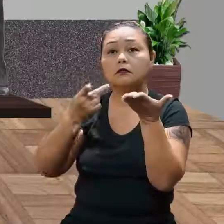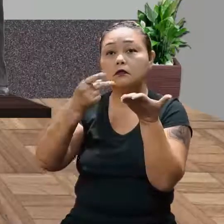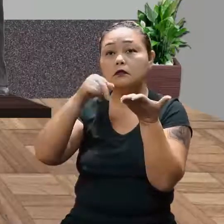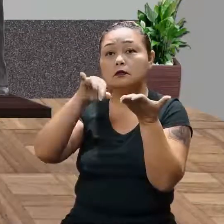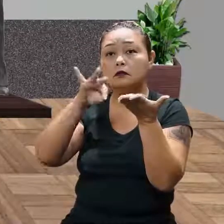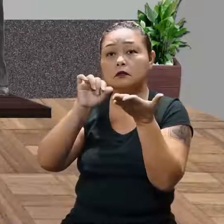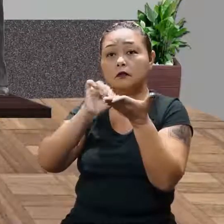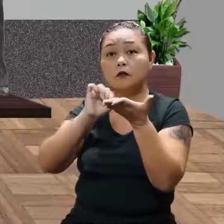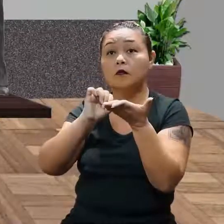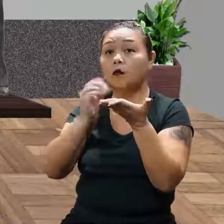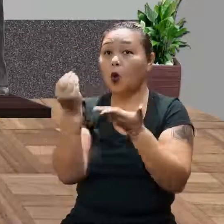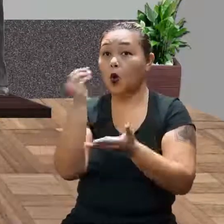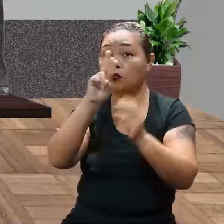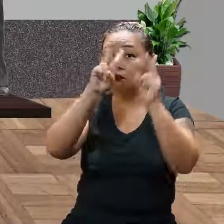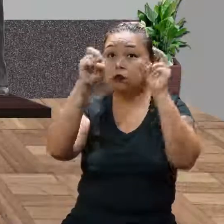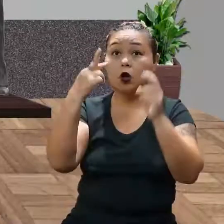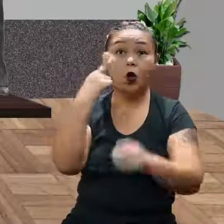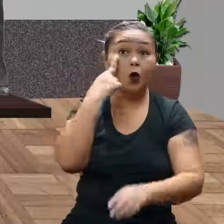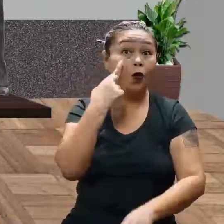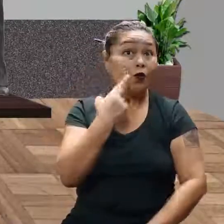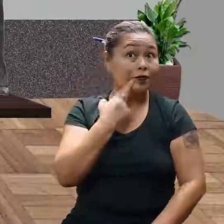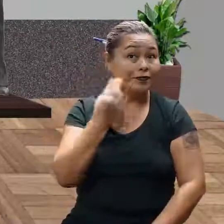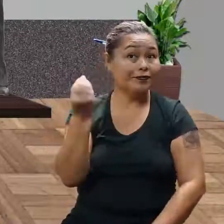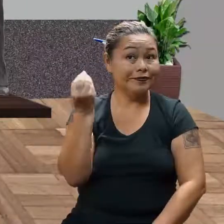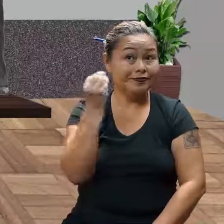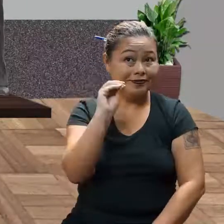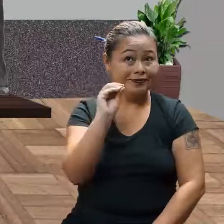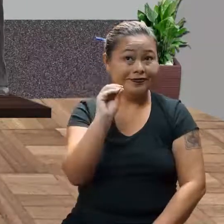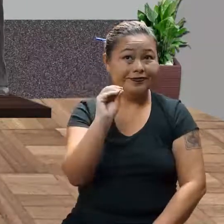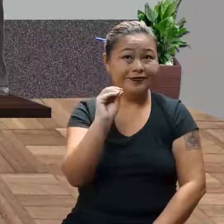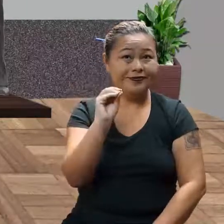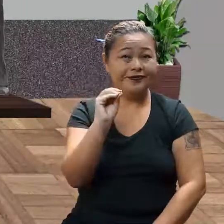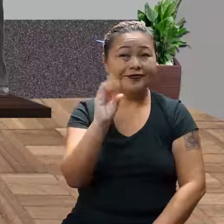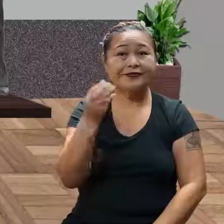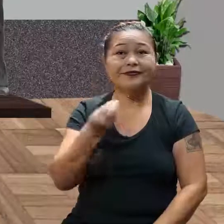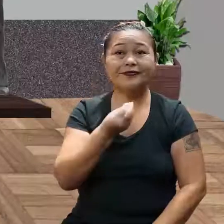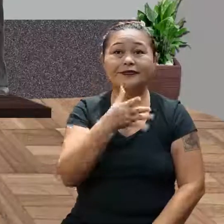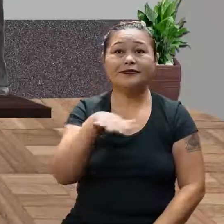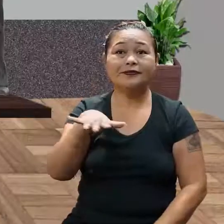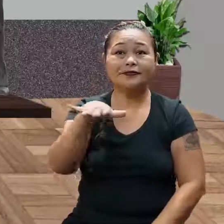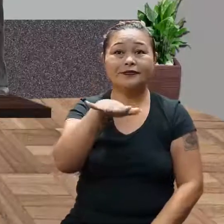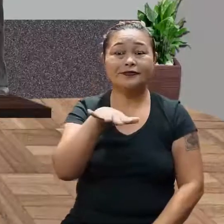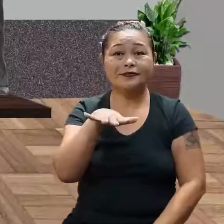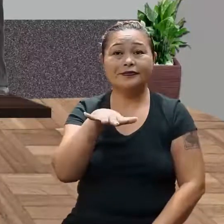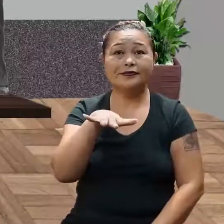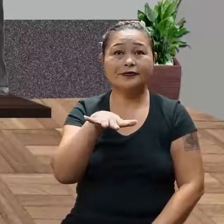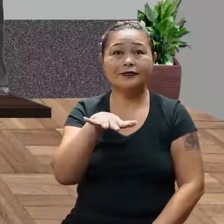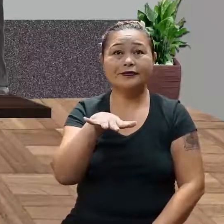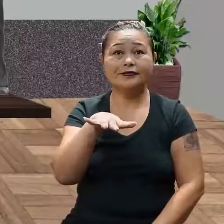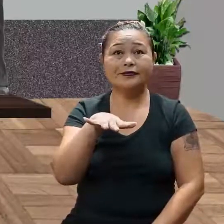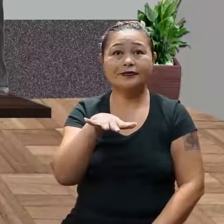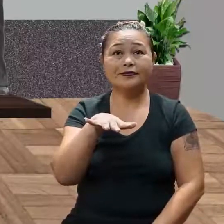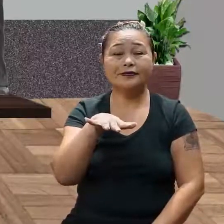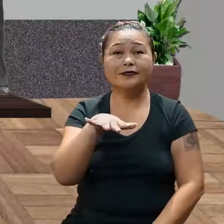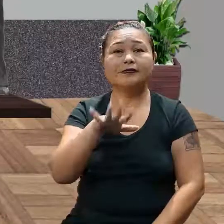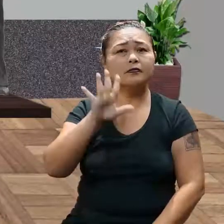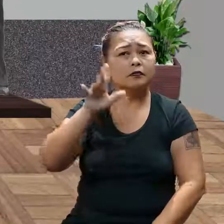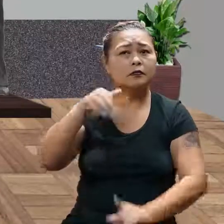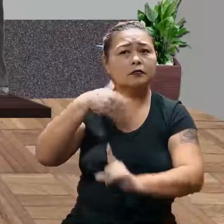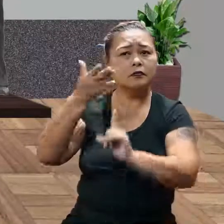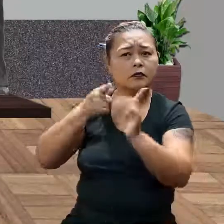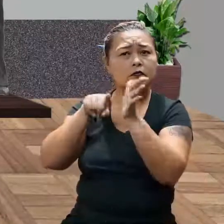chamado Rondônia, olha, quem dá o primeiro nome para essa região aqui vai ser um